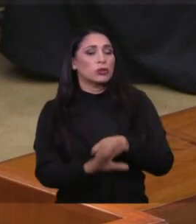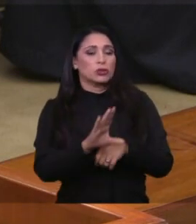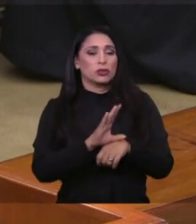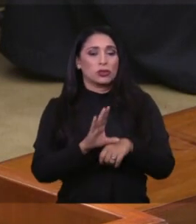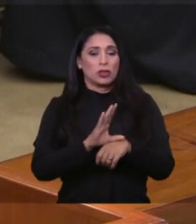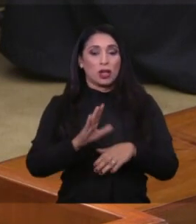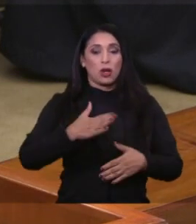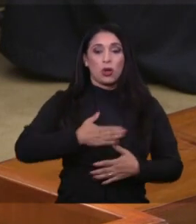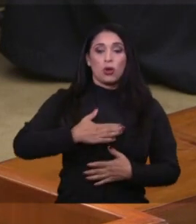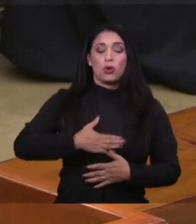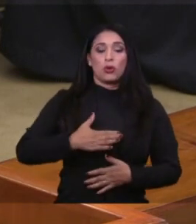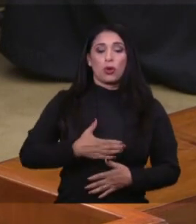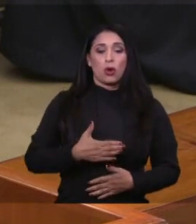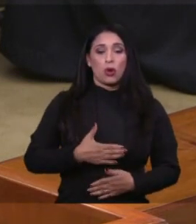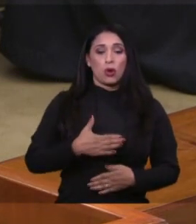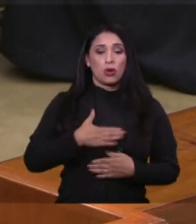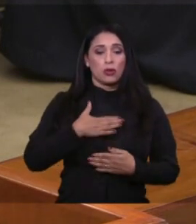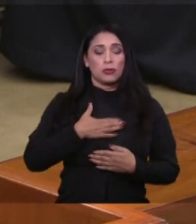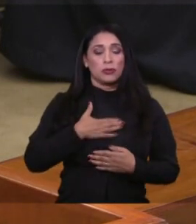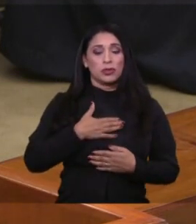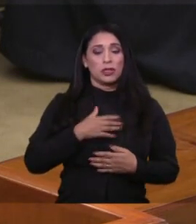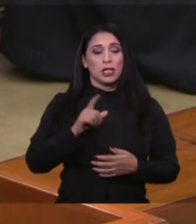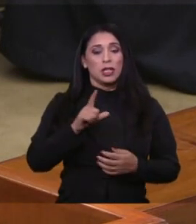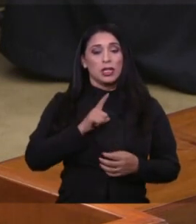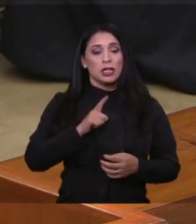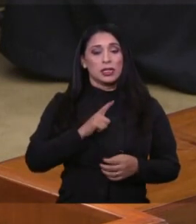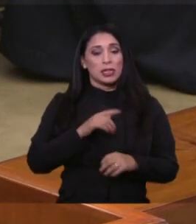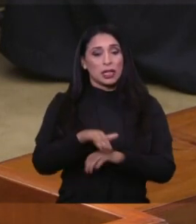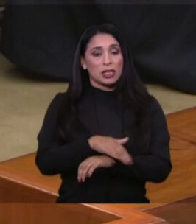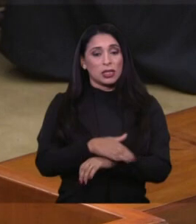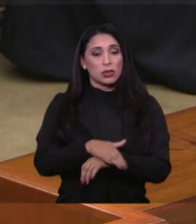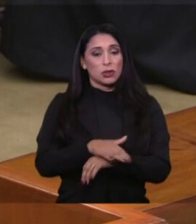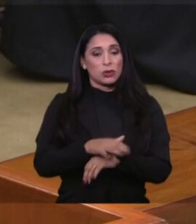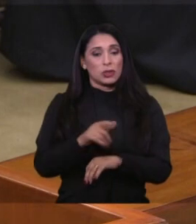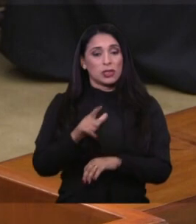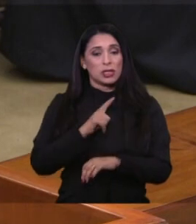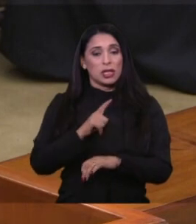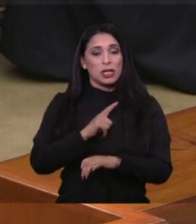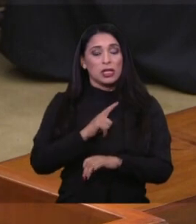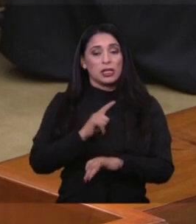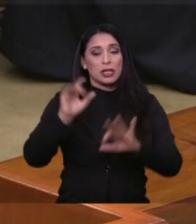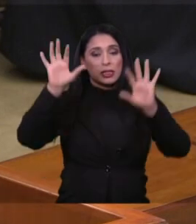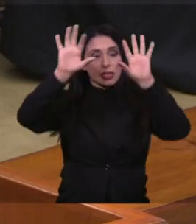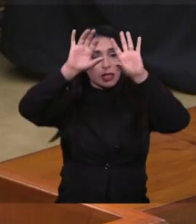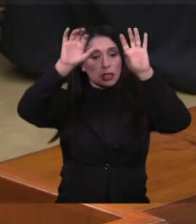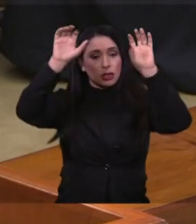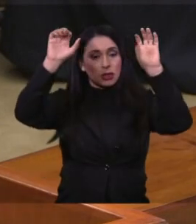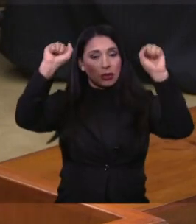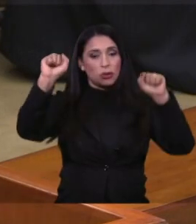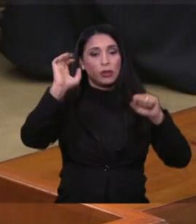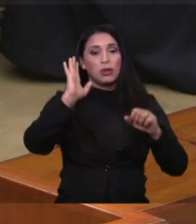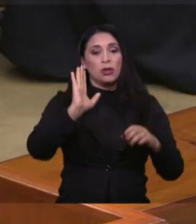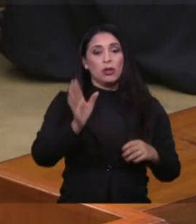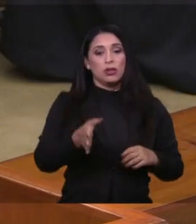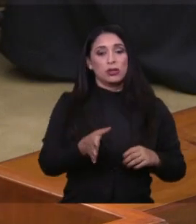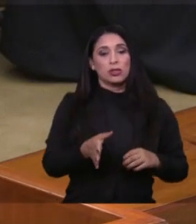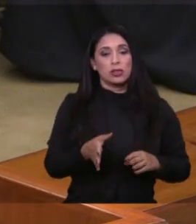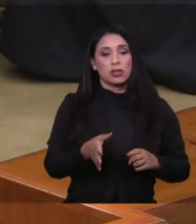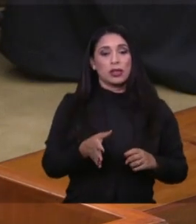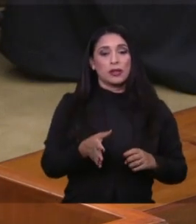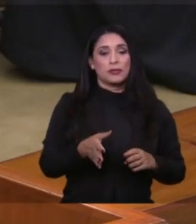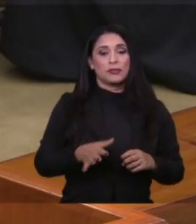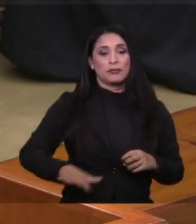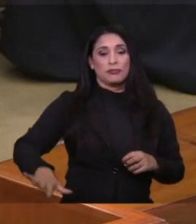como o nosso experimentam pelas ruas desse estado. E essa corte já tem se debruçado sobre isso